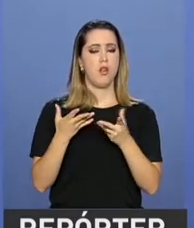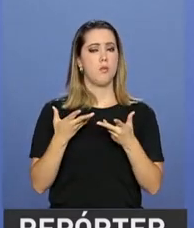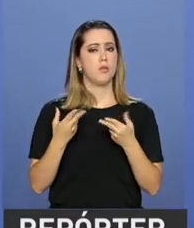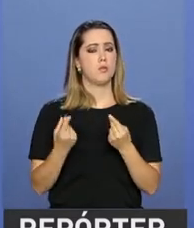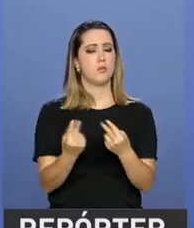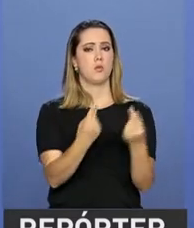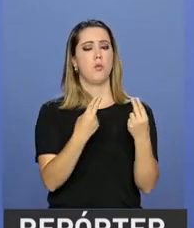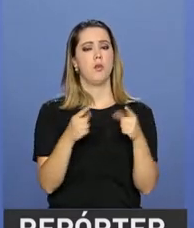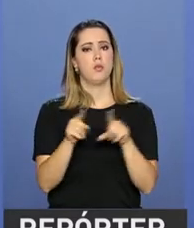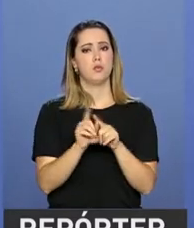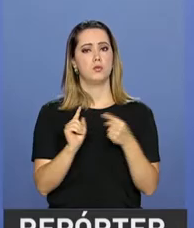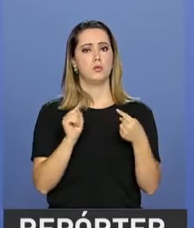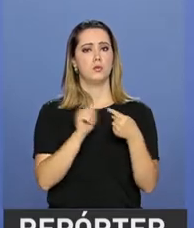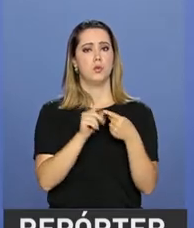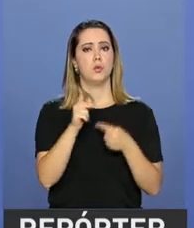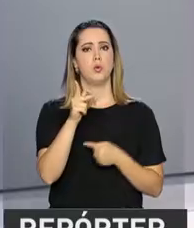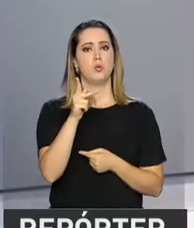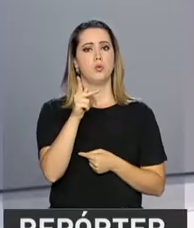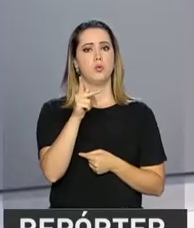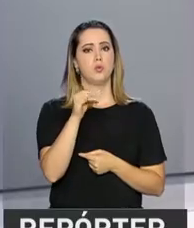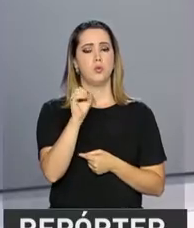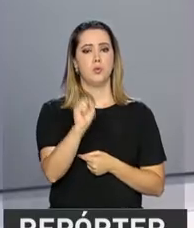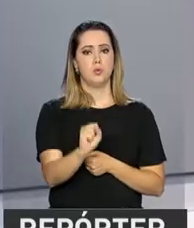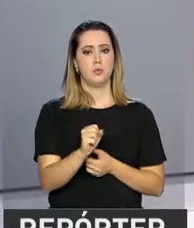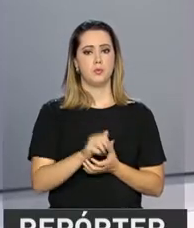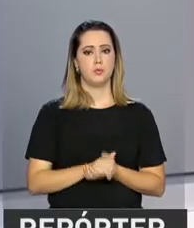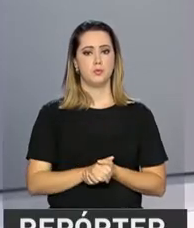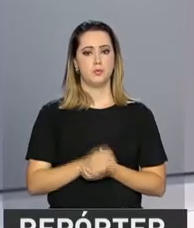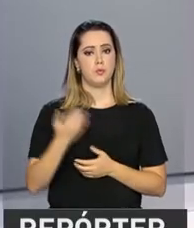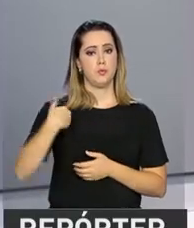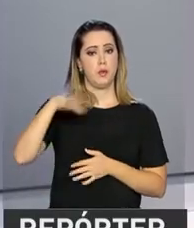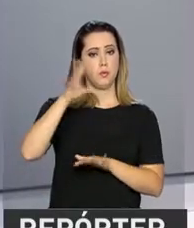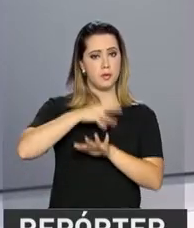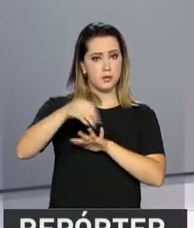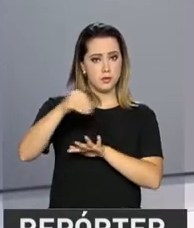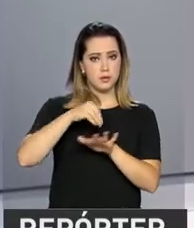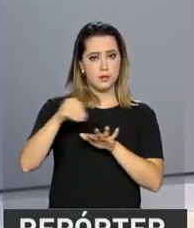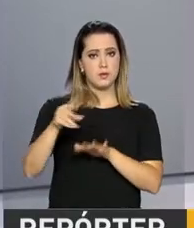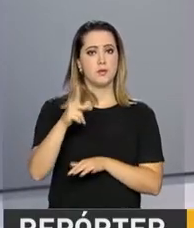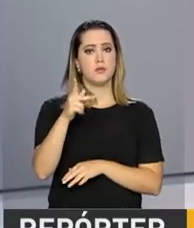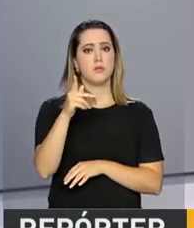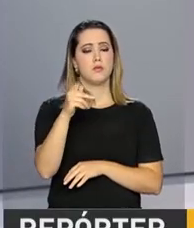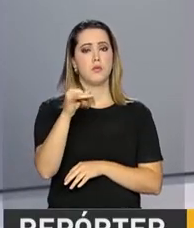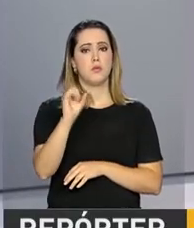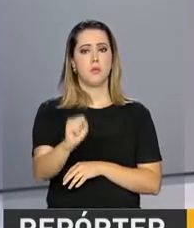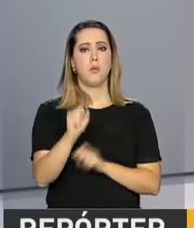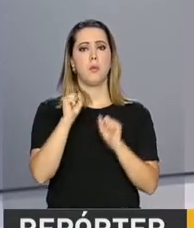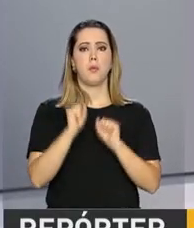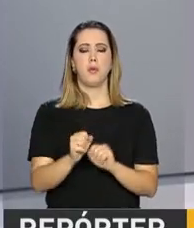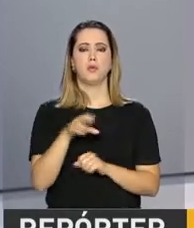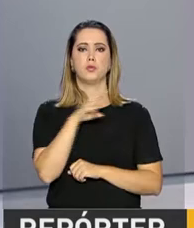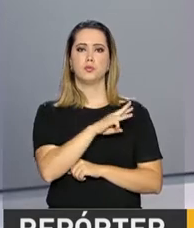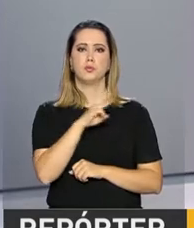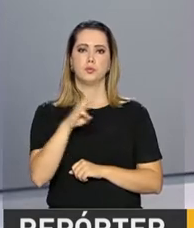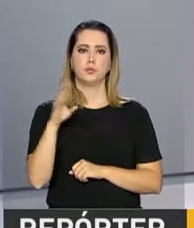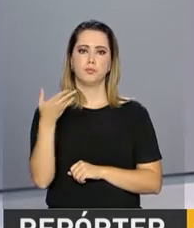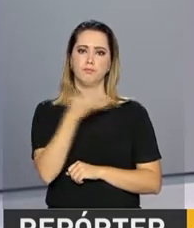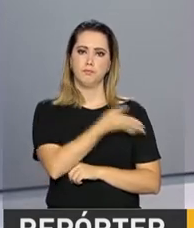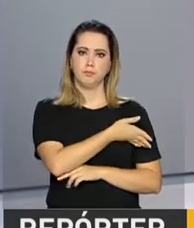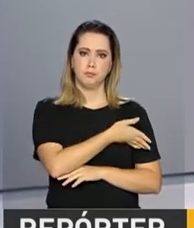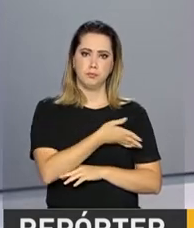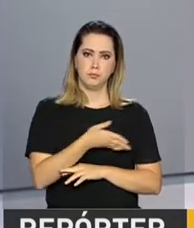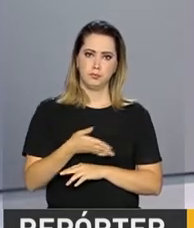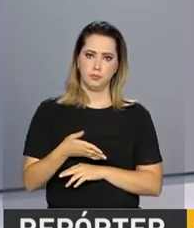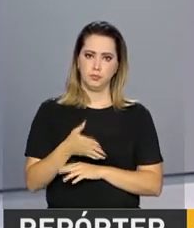relacionada ao pis pasep para mais informações sobre o pis o trabalhador pode acessar o site da caixa econômica